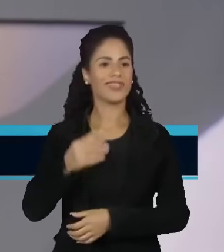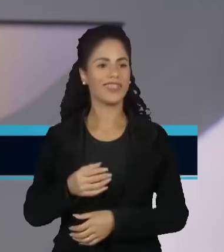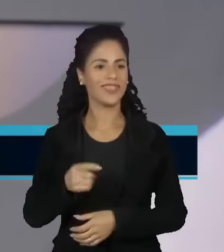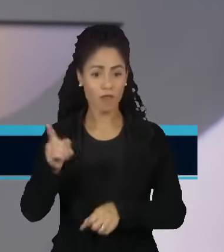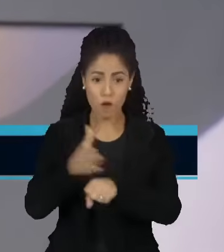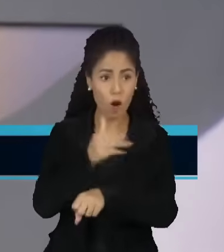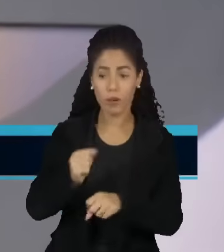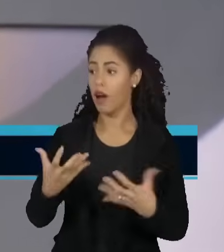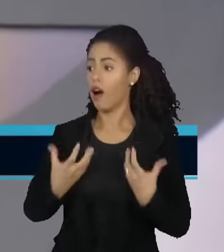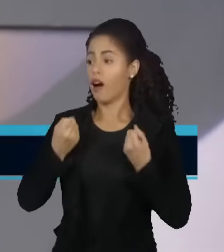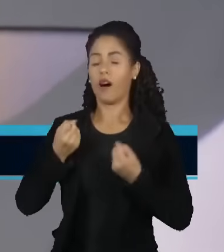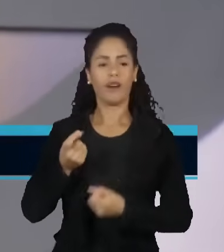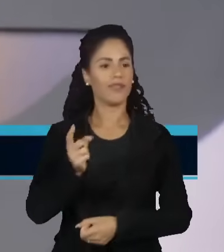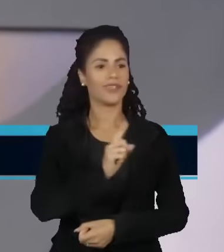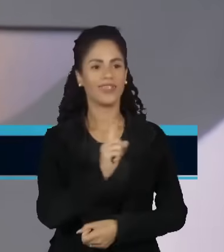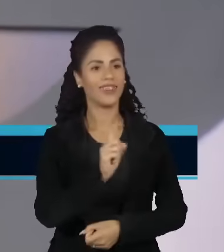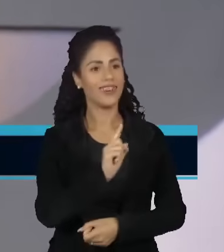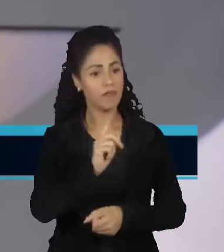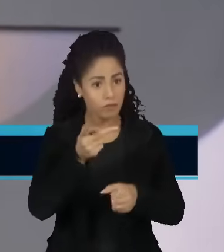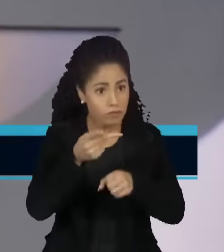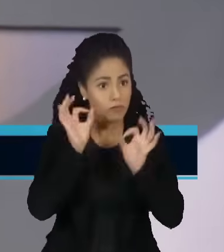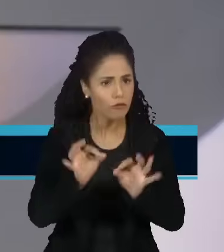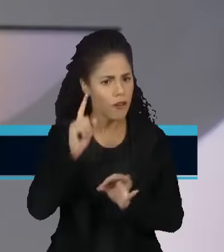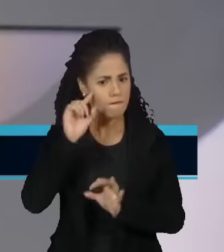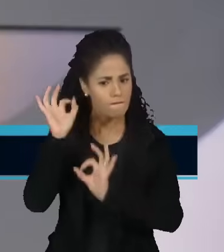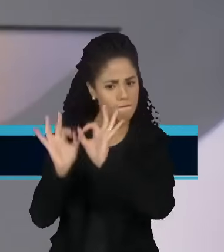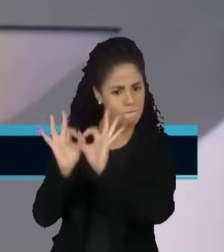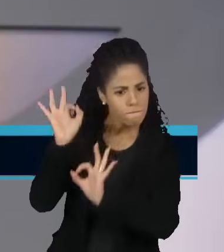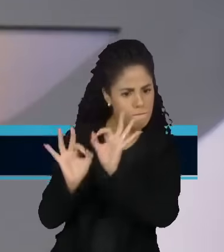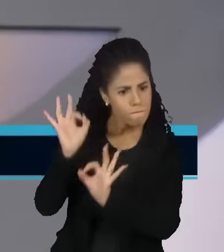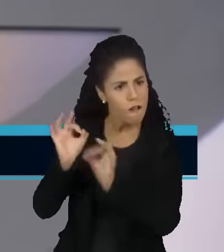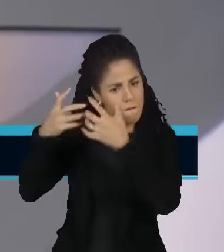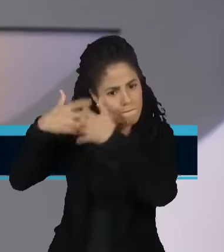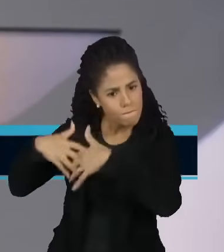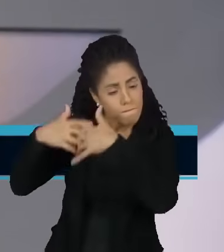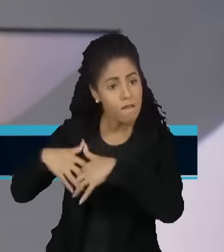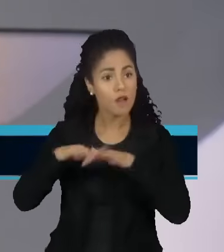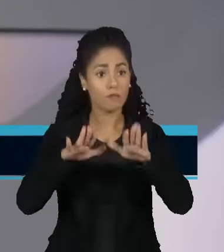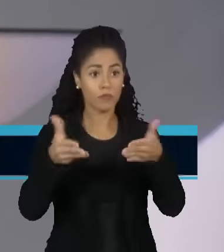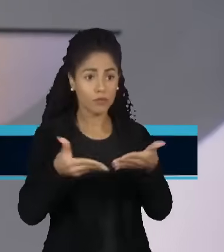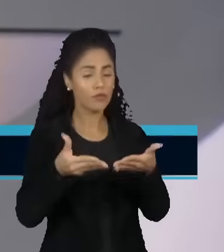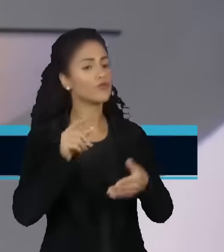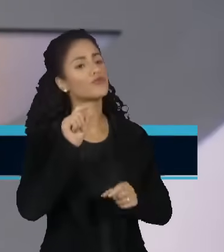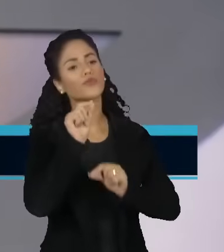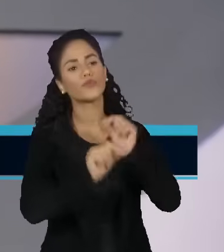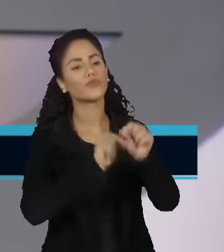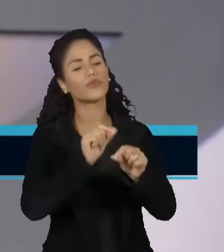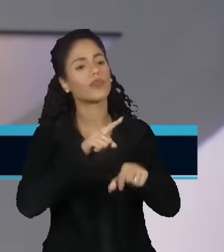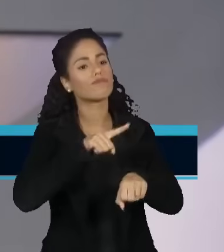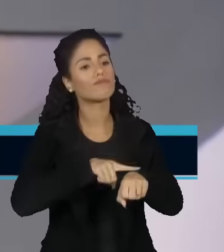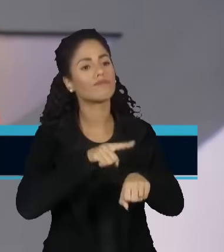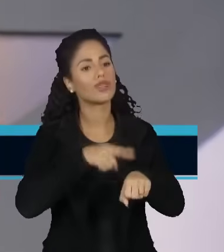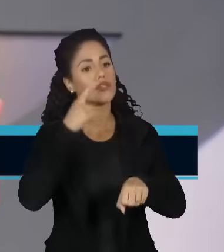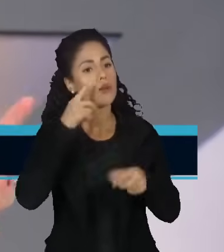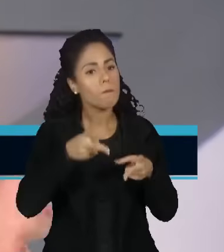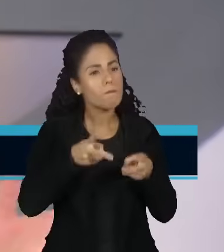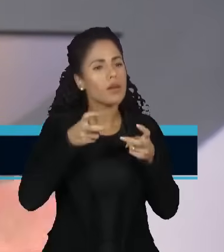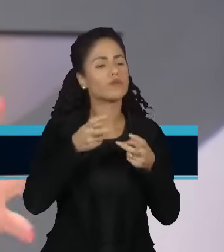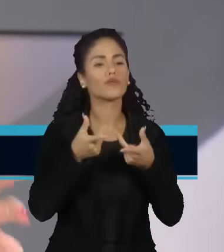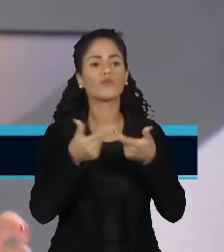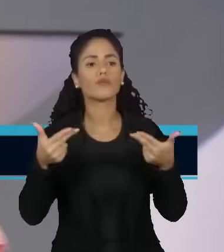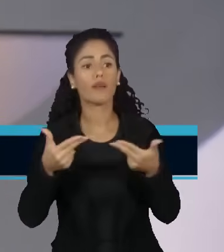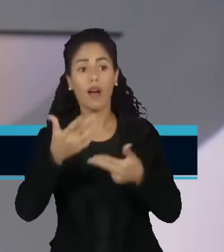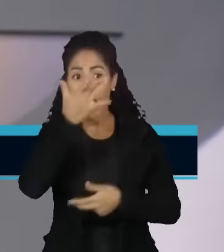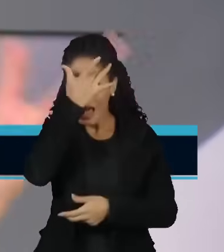algumas convergências políticas ao acaso, mas é uma coisa pensada. Mas eu acho que no caso de hoje também é interessante porque aparece também algumas nuances em relação a todo